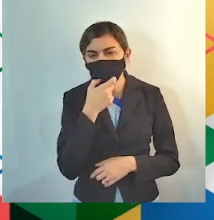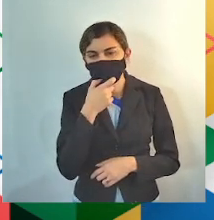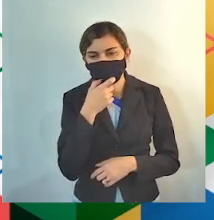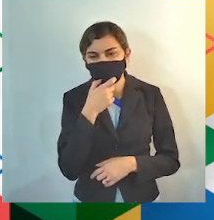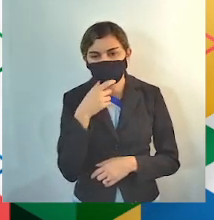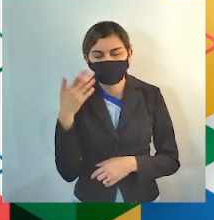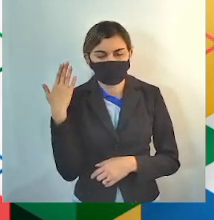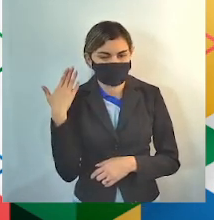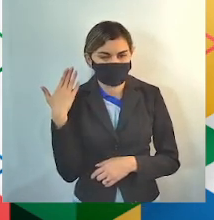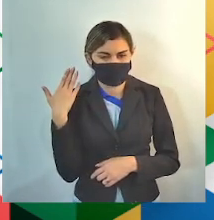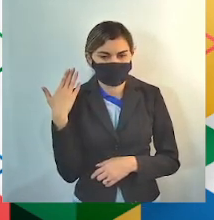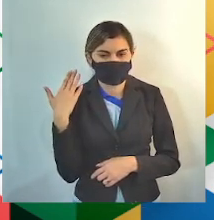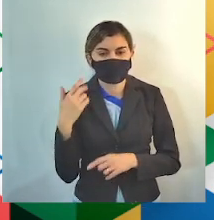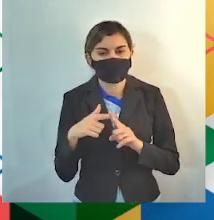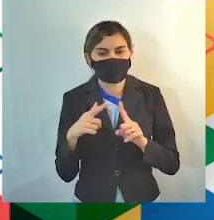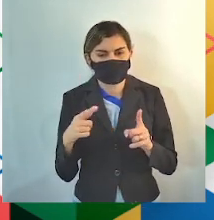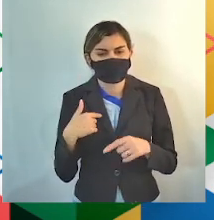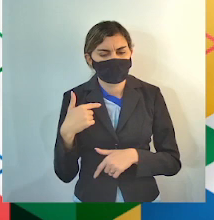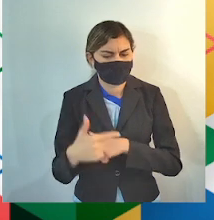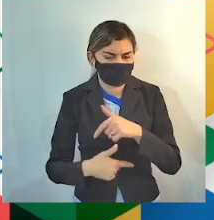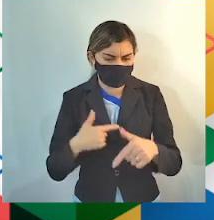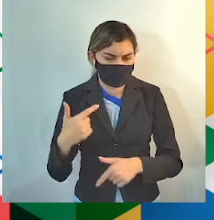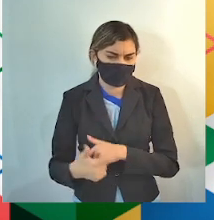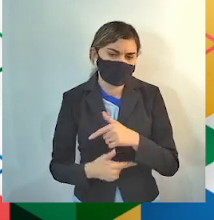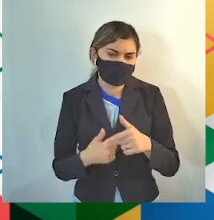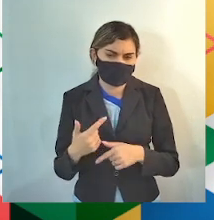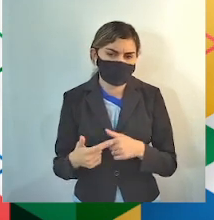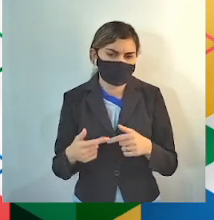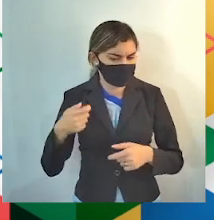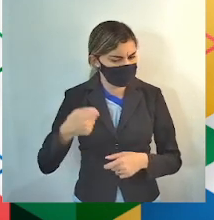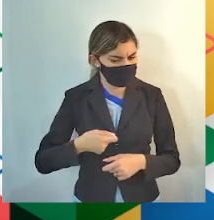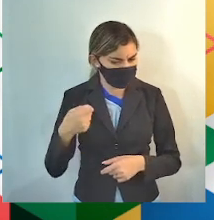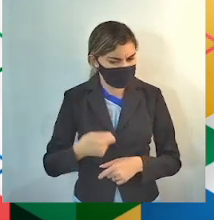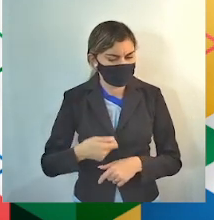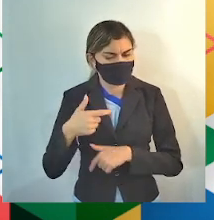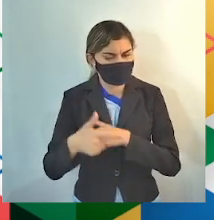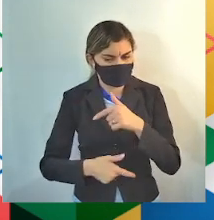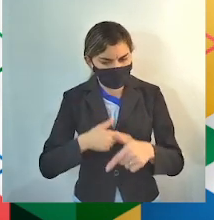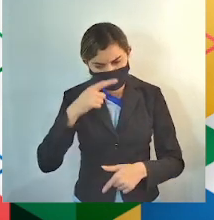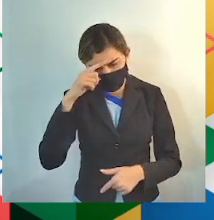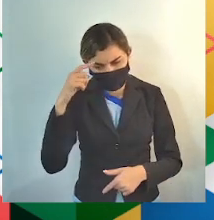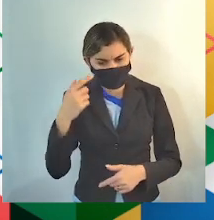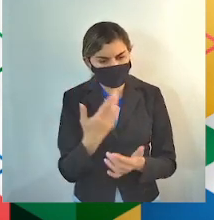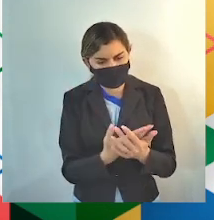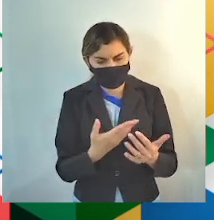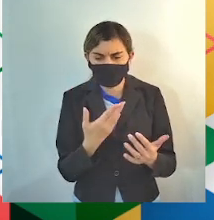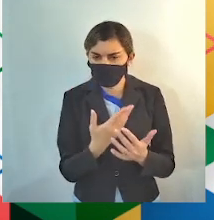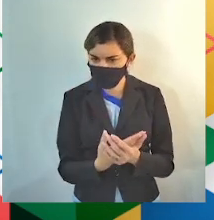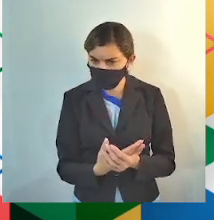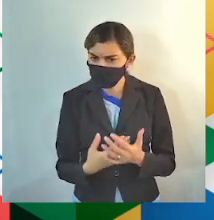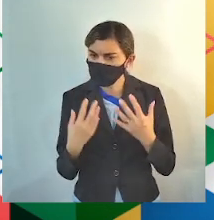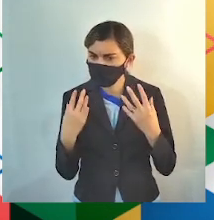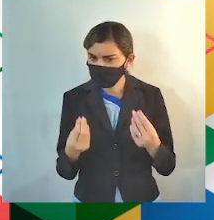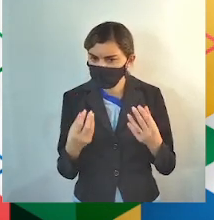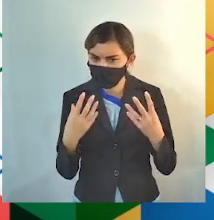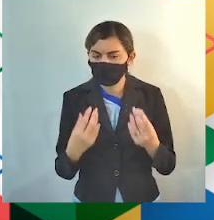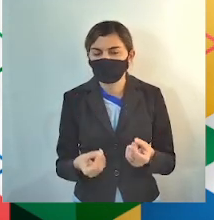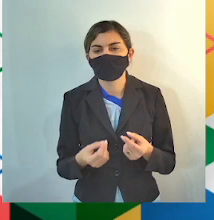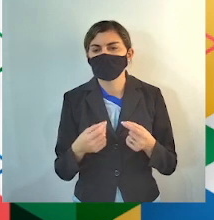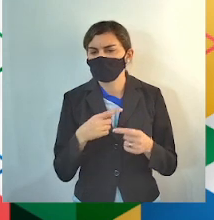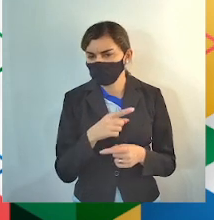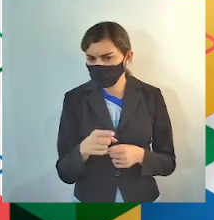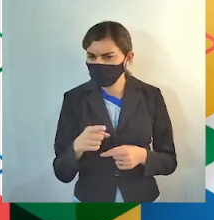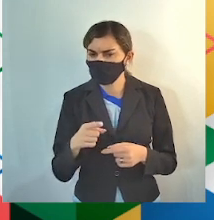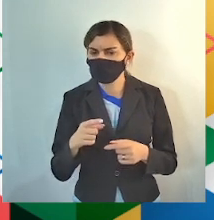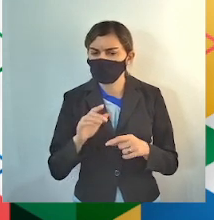works hard. Porém, ela trabalha duro. Porque, além dela estudar muito, ela